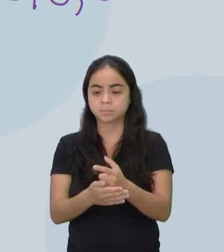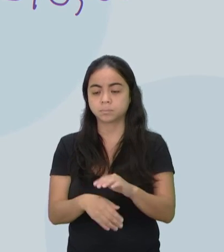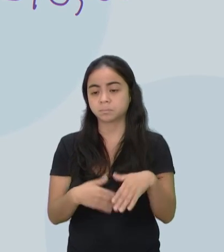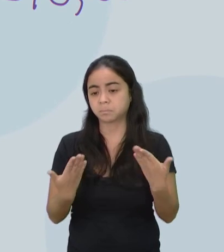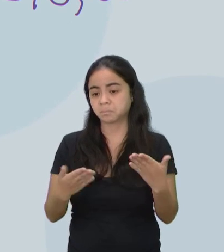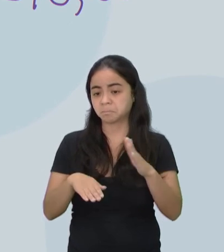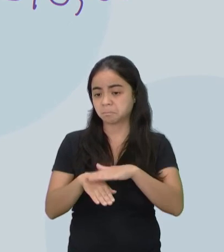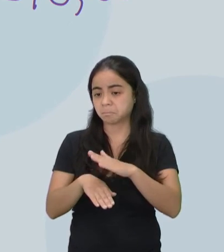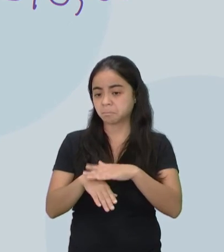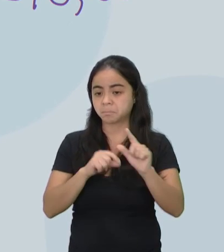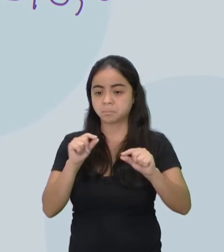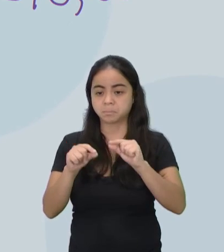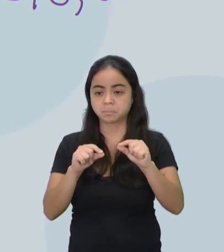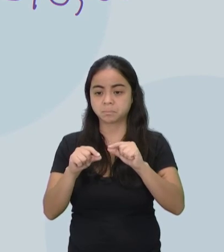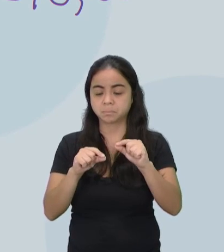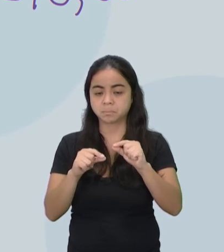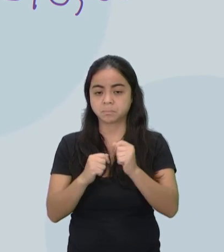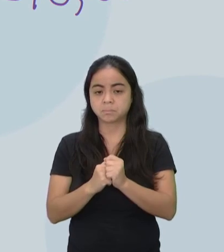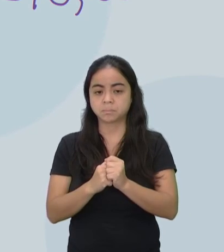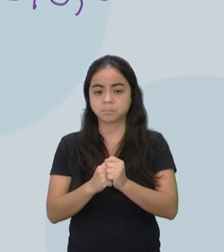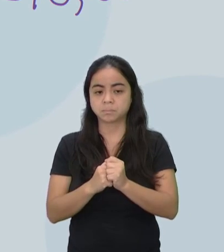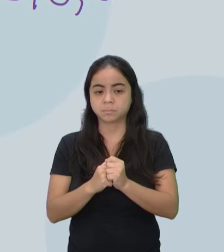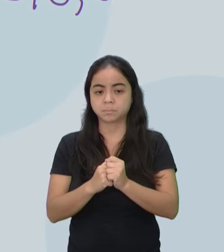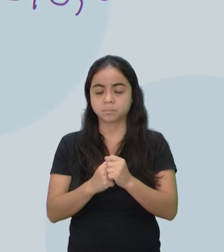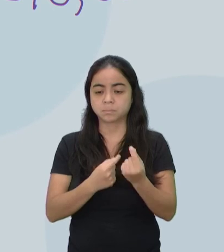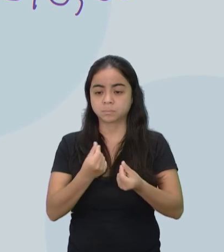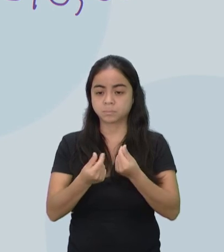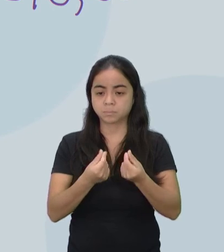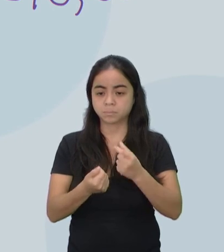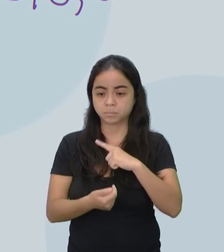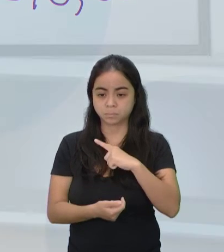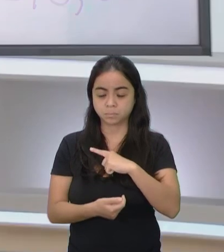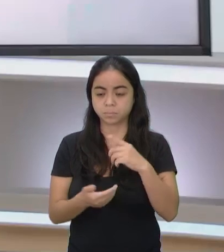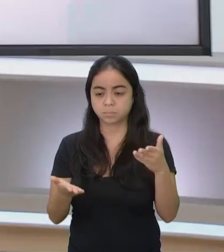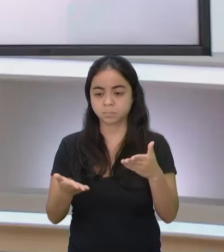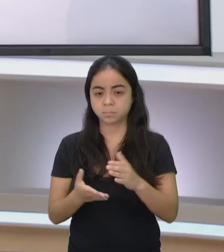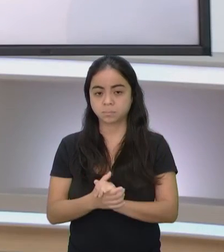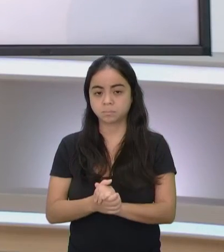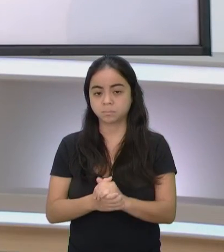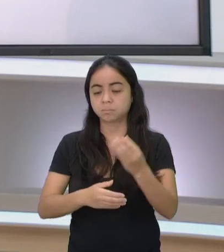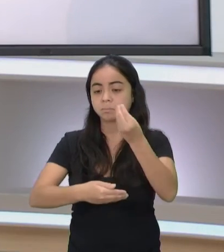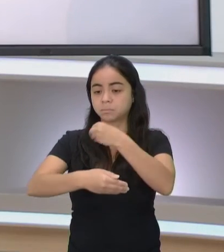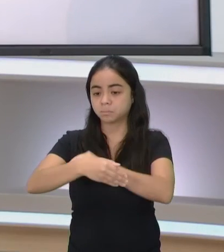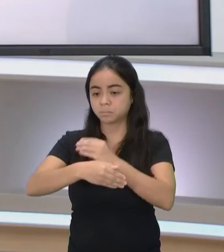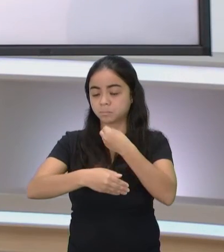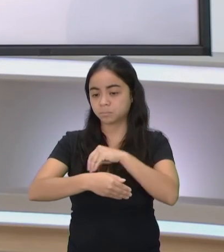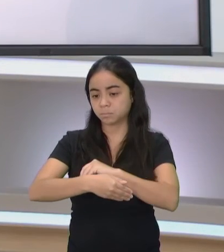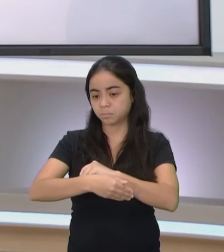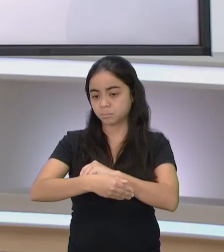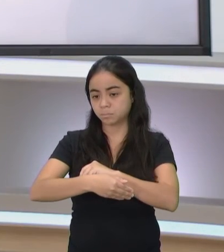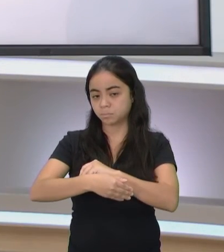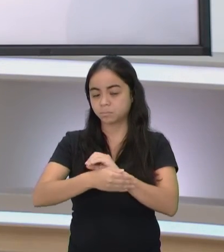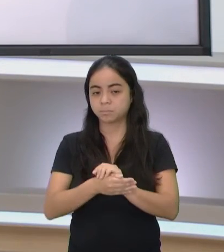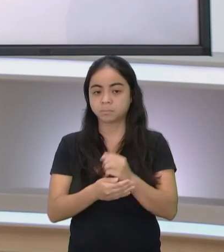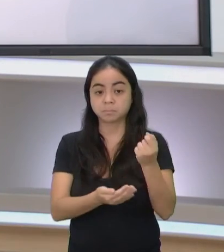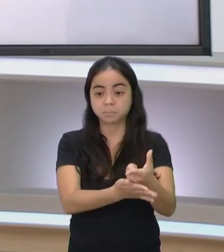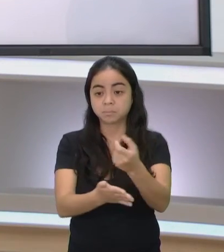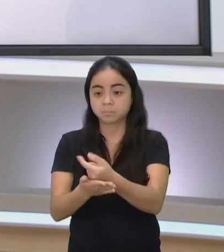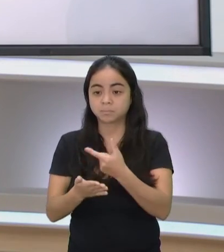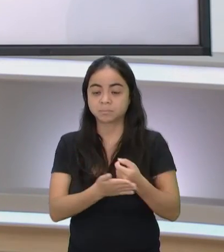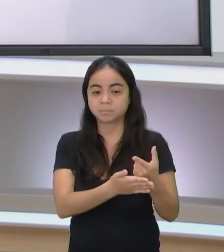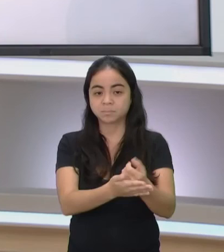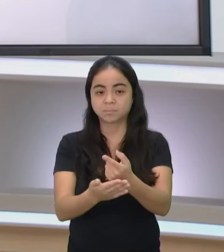a gente faria, né, com o dinheiro que a gente que sobra aí? A gente guarda, a gente gasta, a gente vai ali,